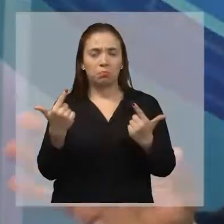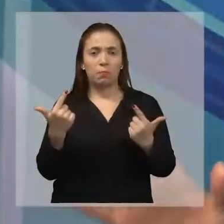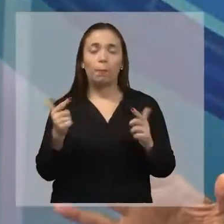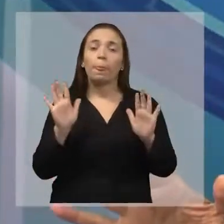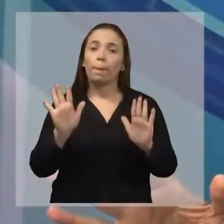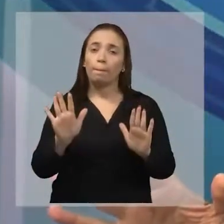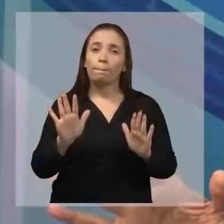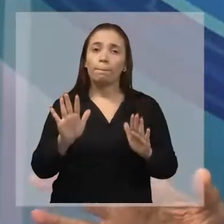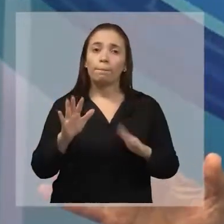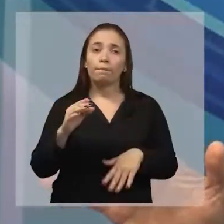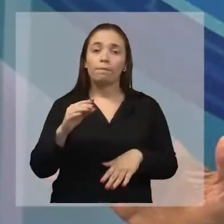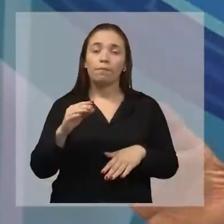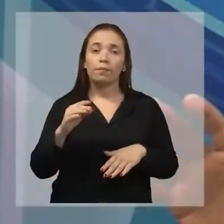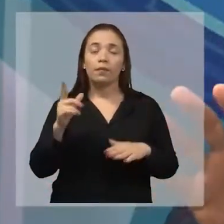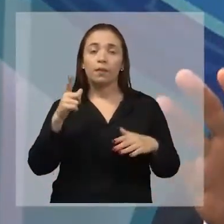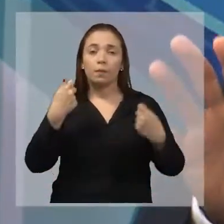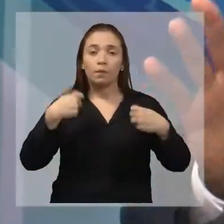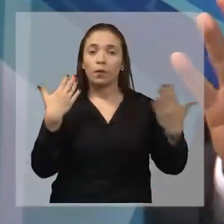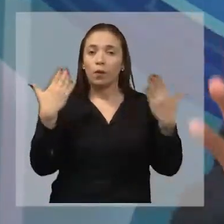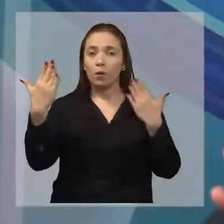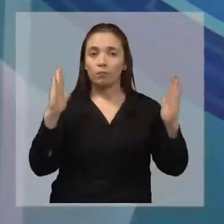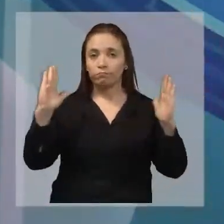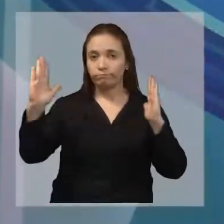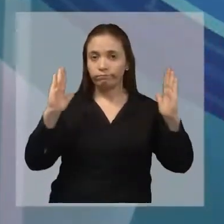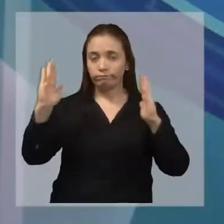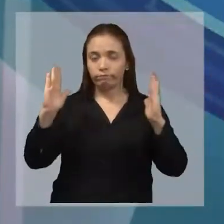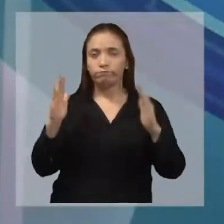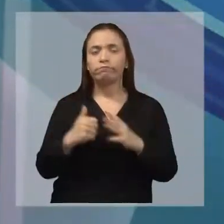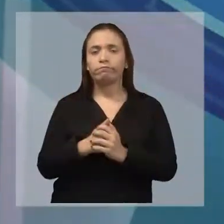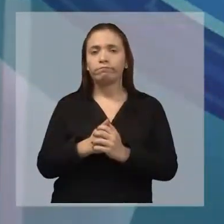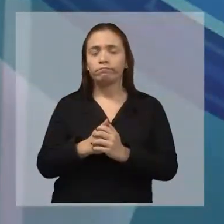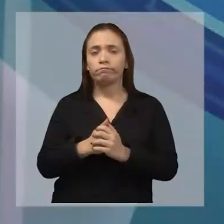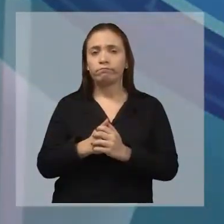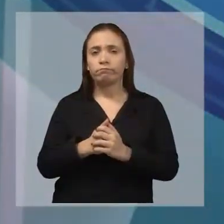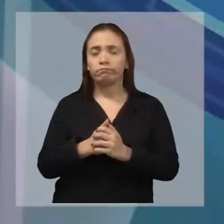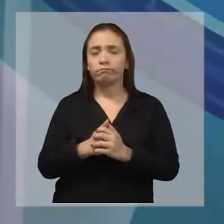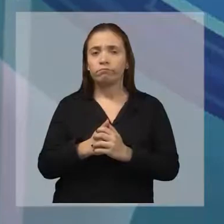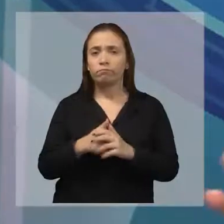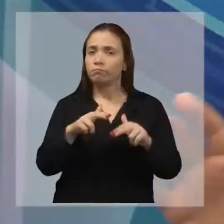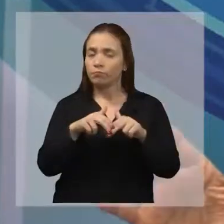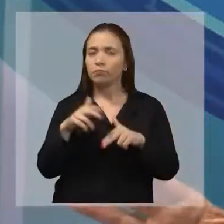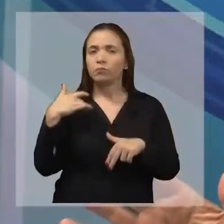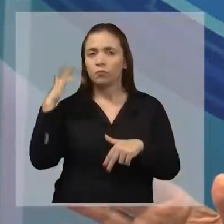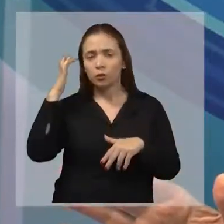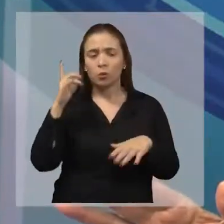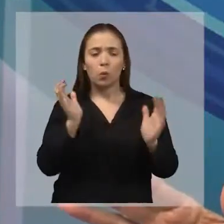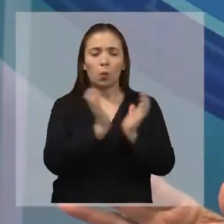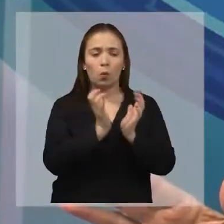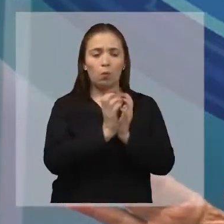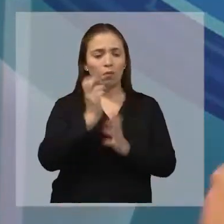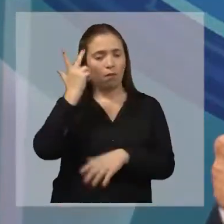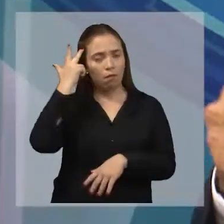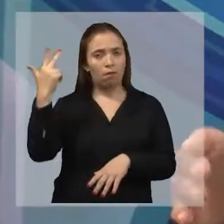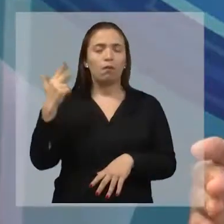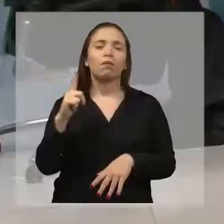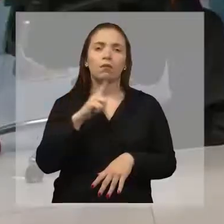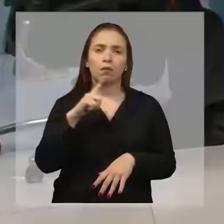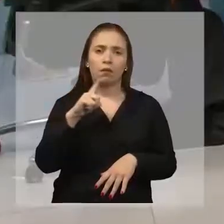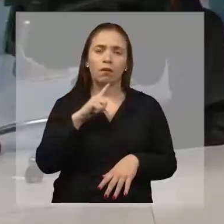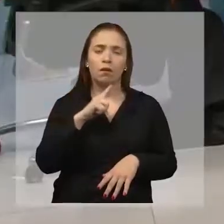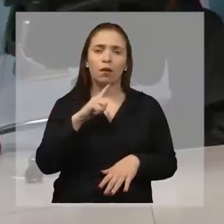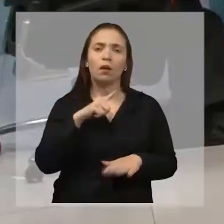uma experiência nessa área. É porque no Brasil a palavra velho quer dizer coisa que não presta. Pois é. Essa